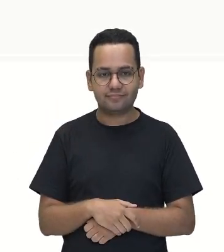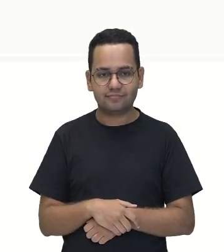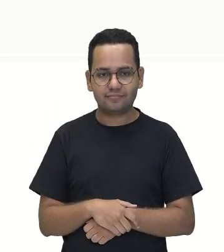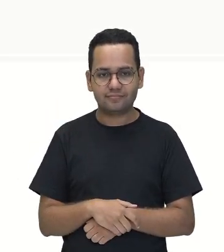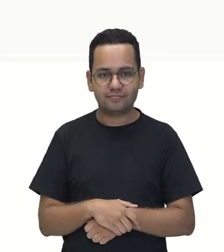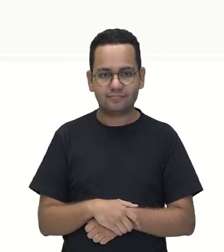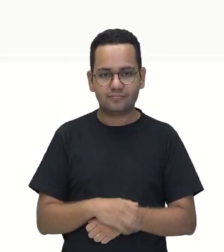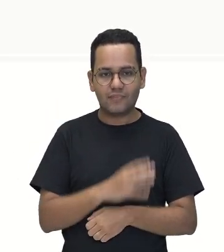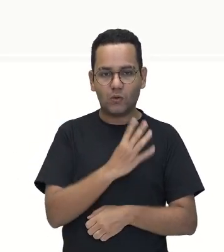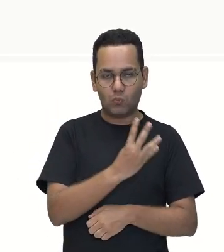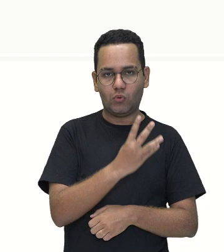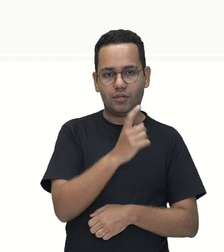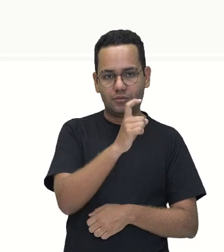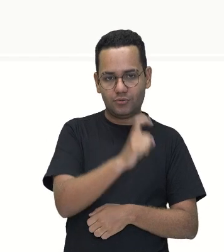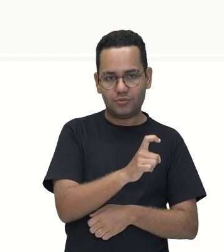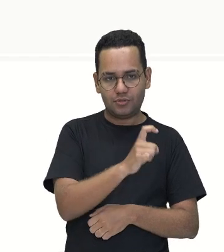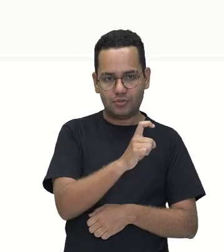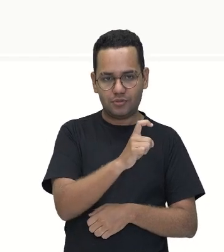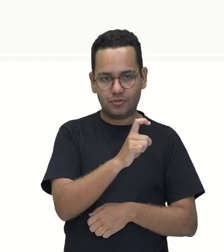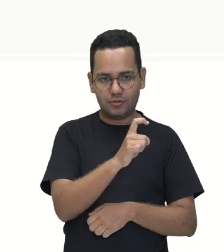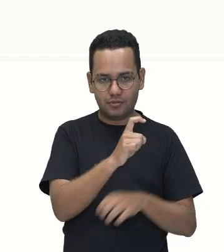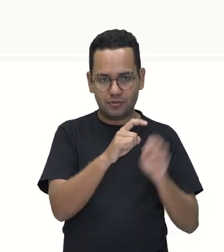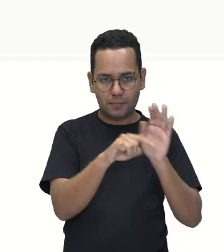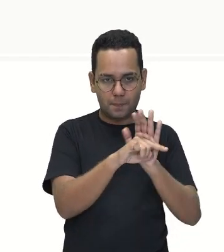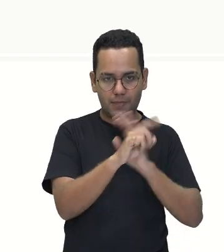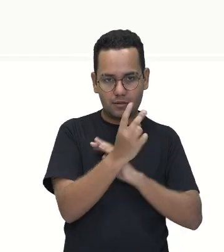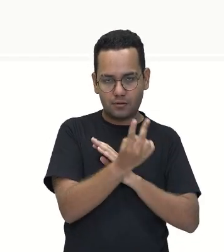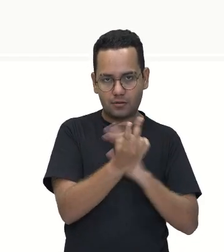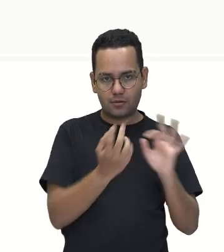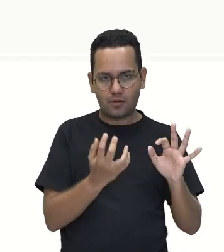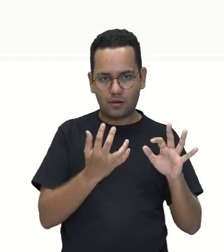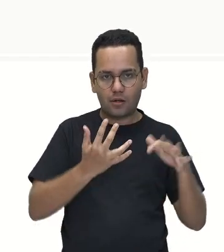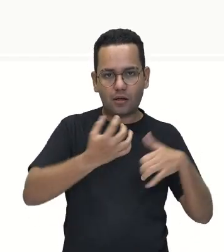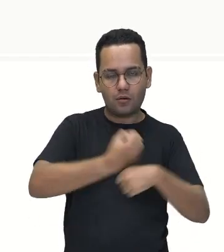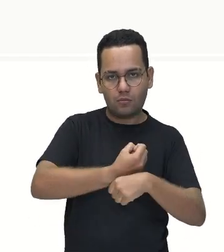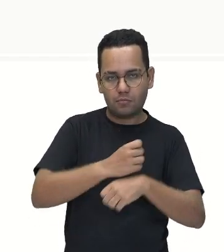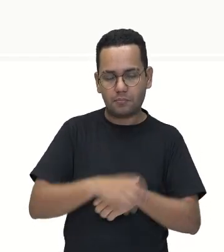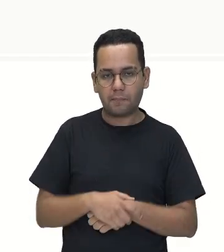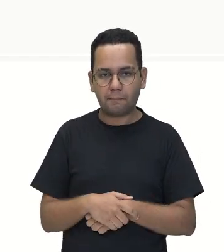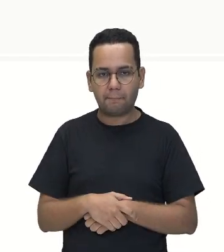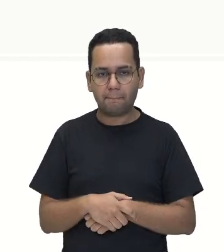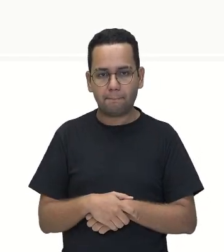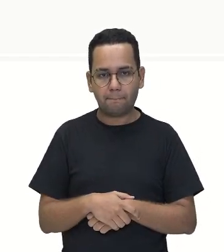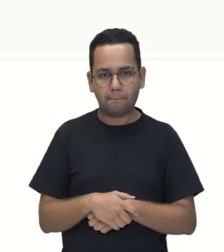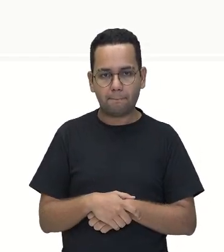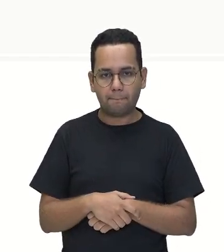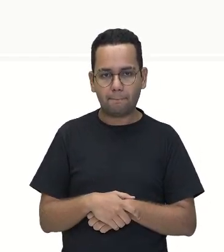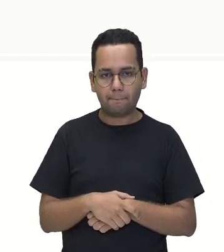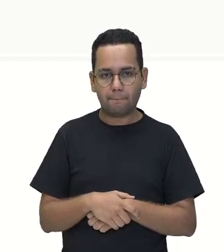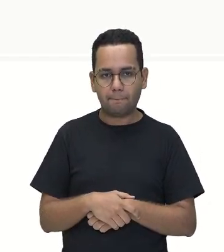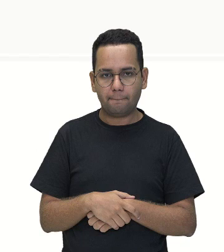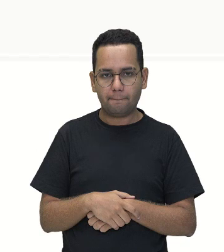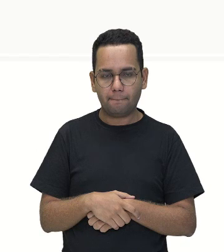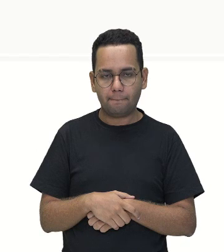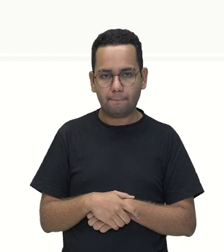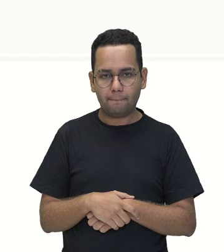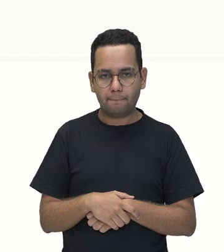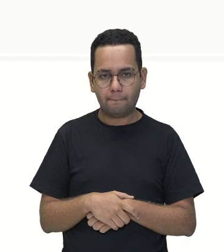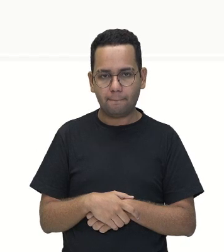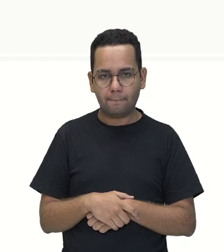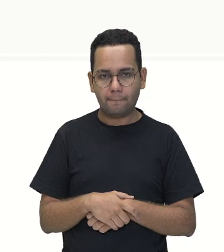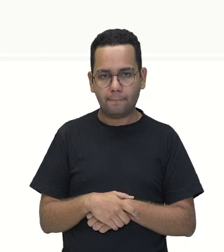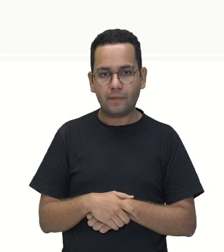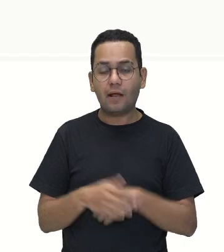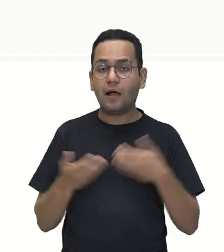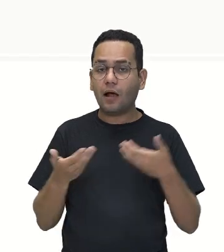tenho 4x 4 elev x - 2 = aí nós vamos aplicar a propriedade